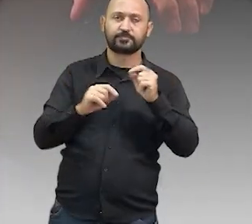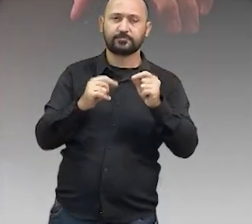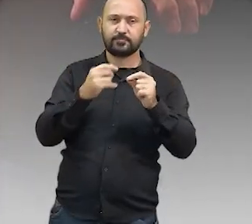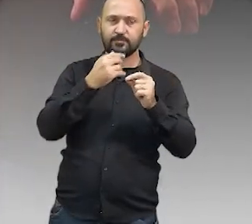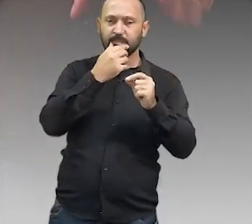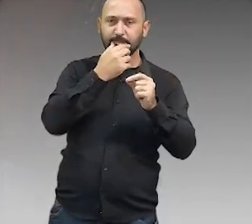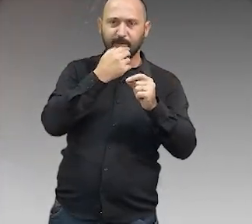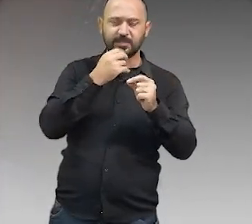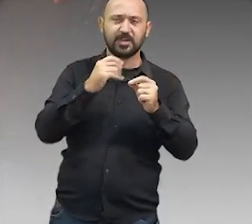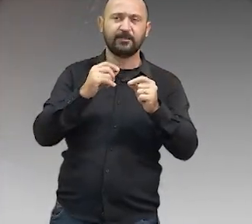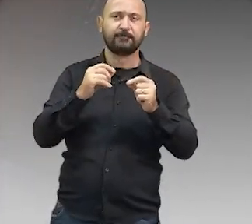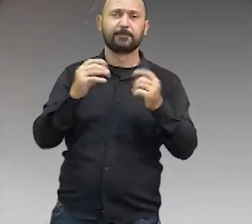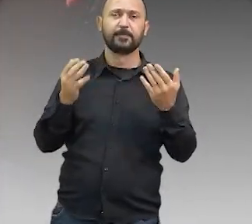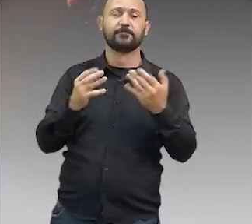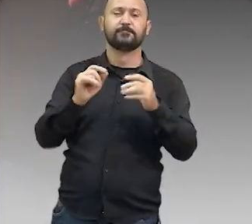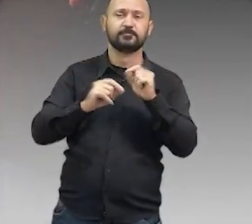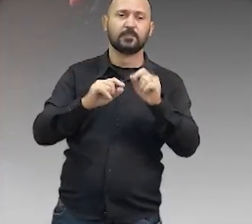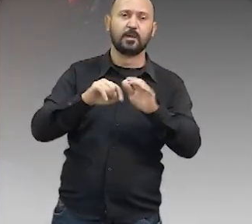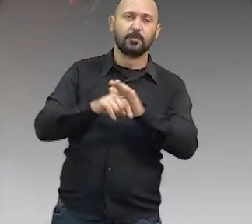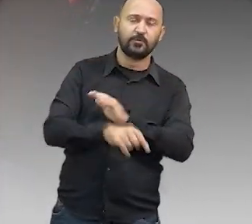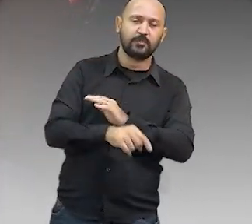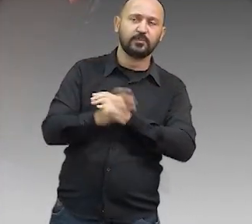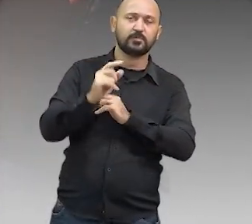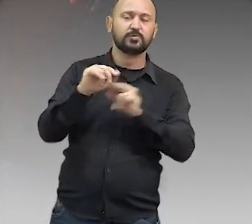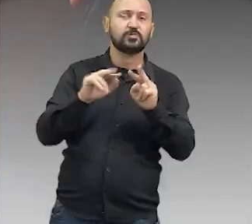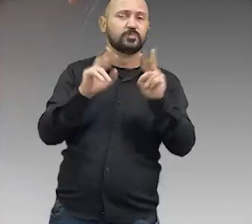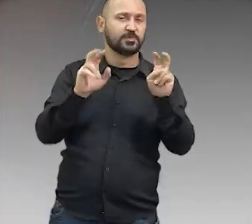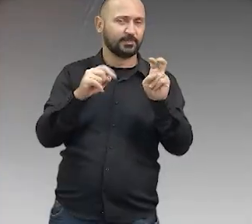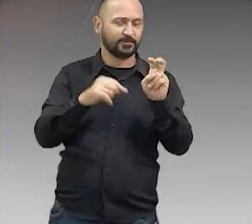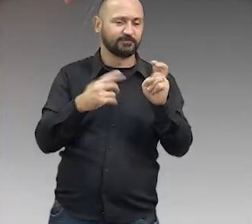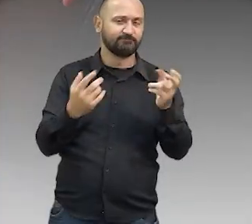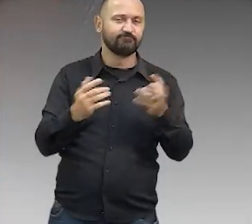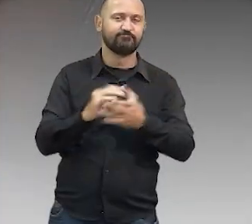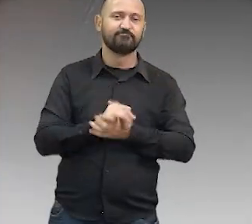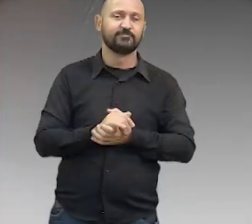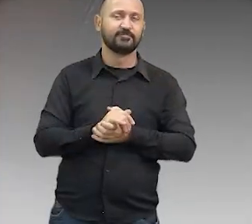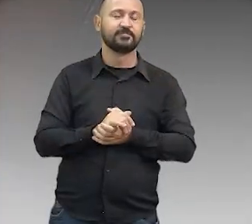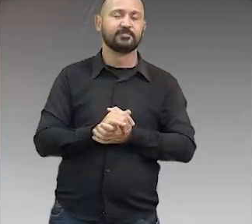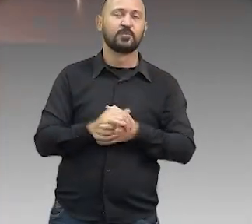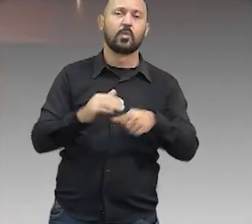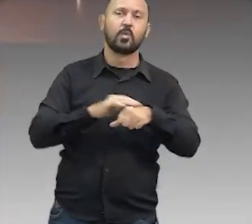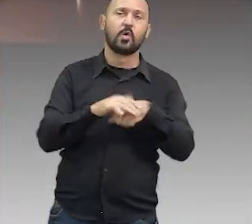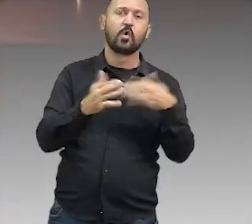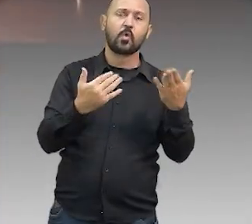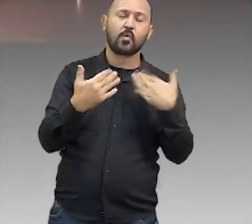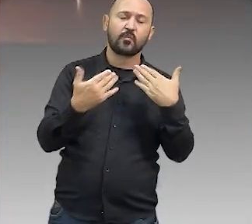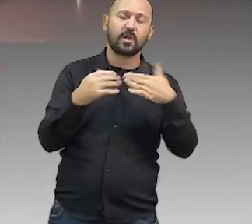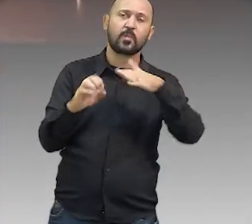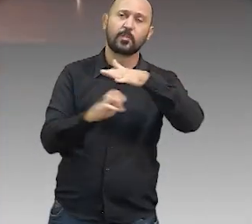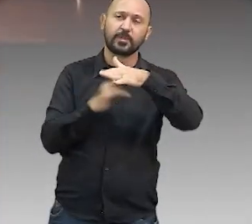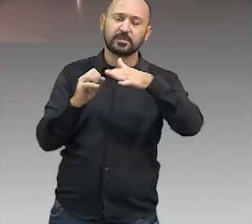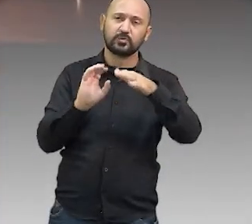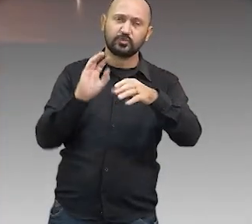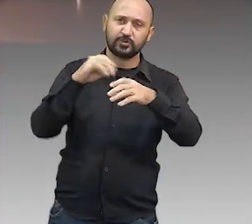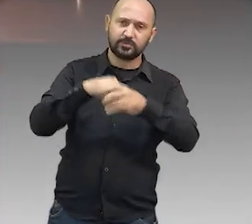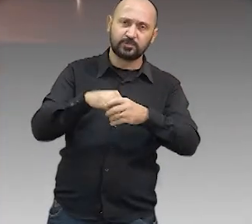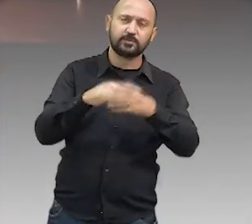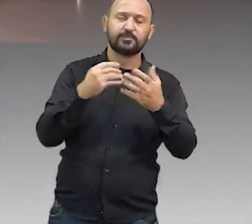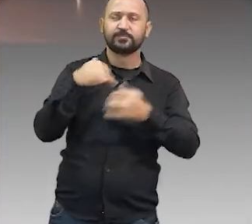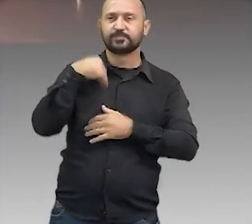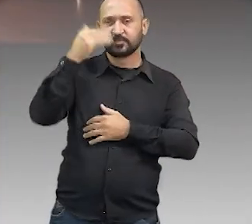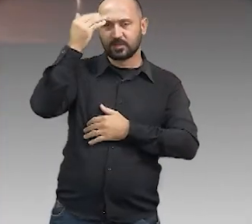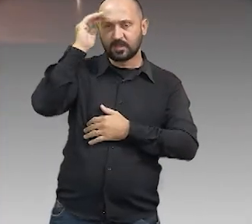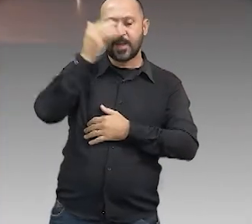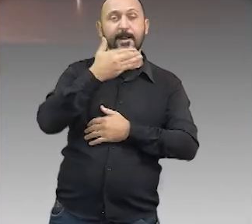eu reconheço isso. Hoje a gente está aprofundando nessa questão, conversando com o empresariado do